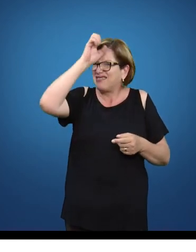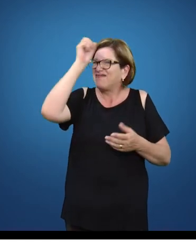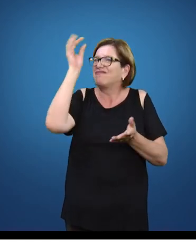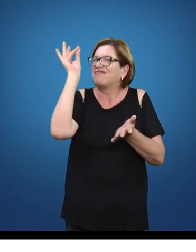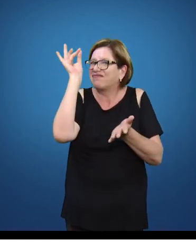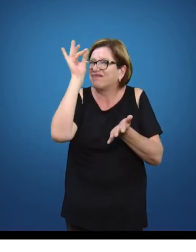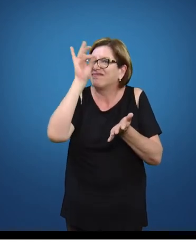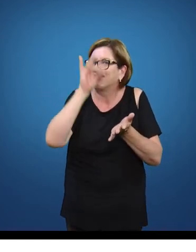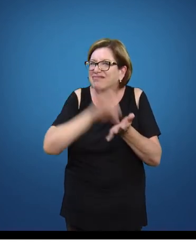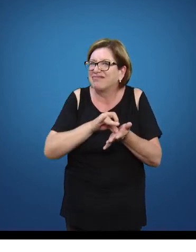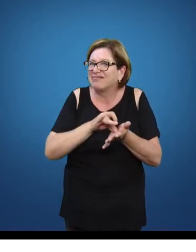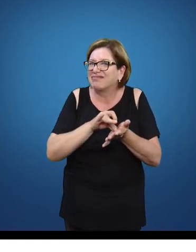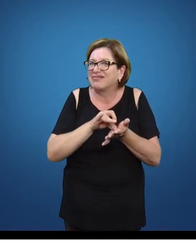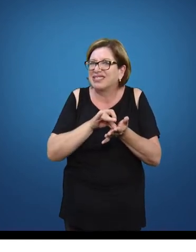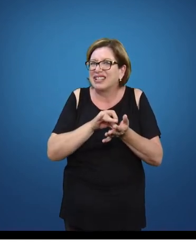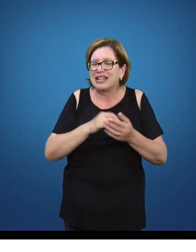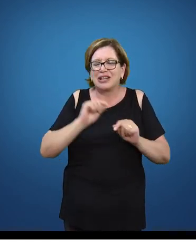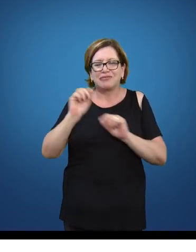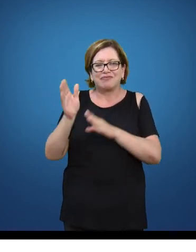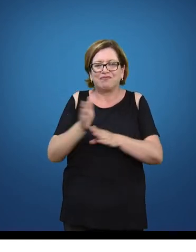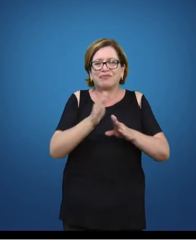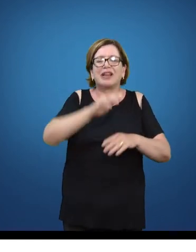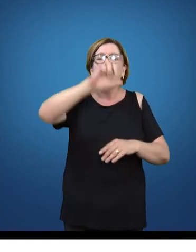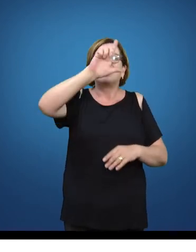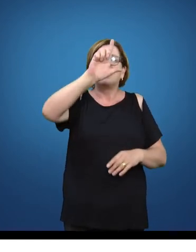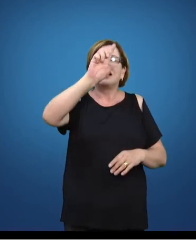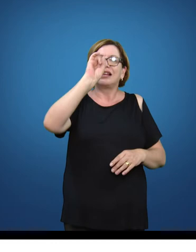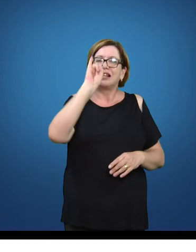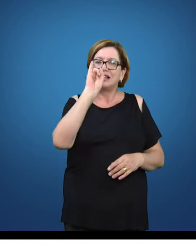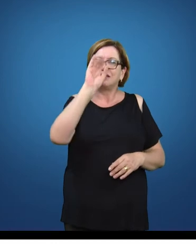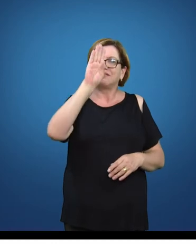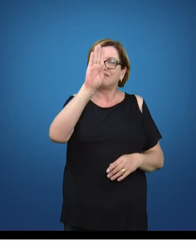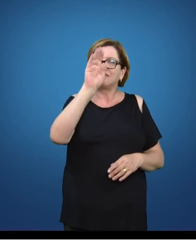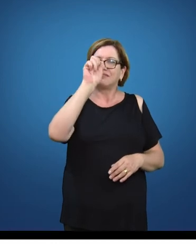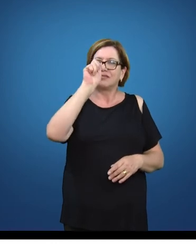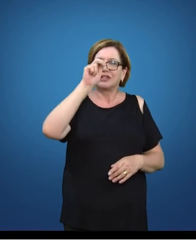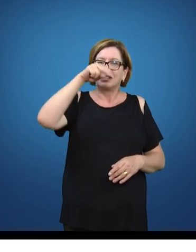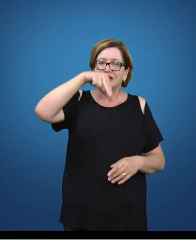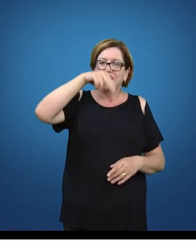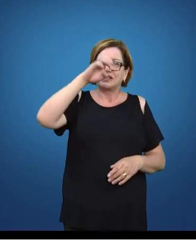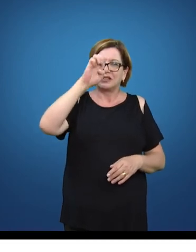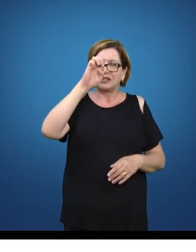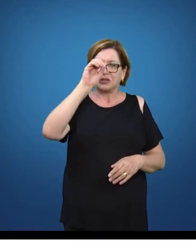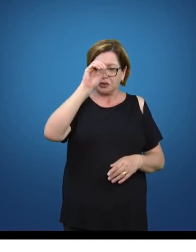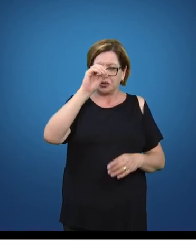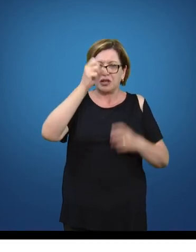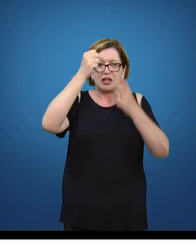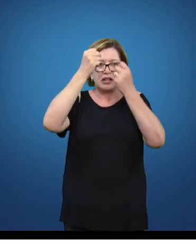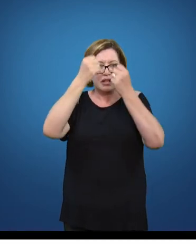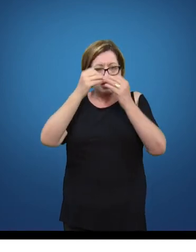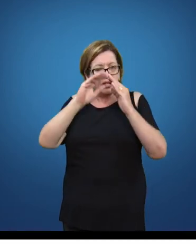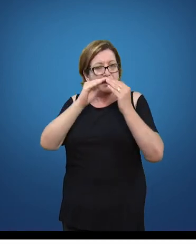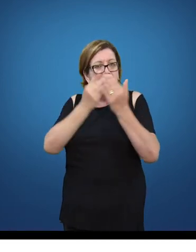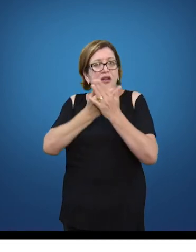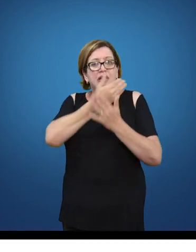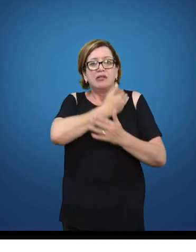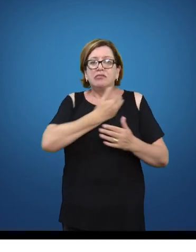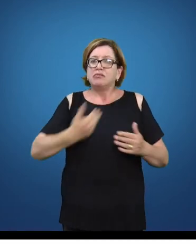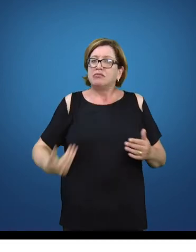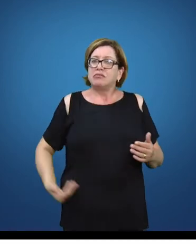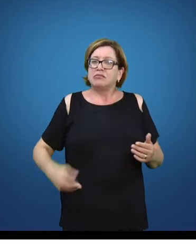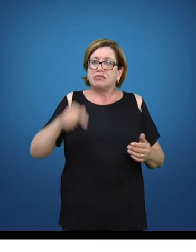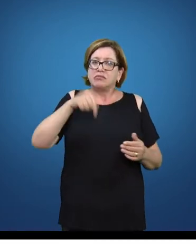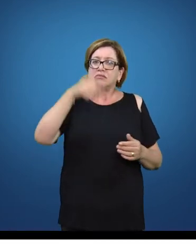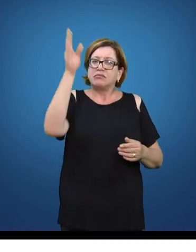garantido libânio ele nos coloca que as escolas públicas brasileiras elas são